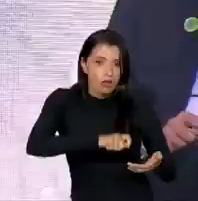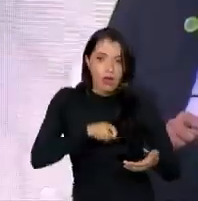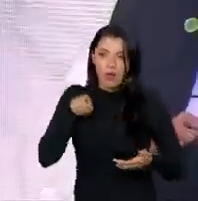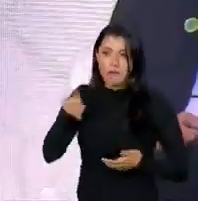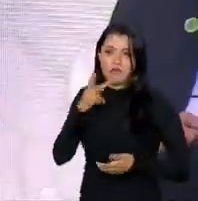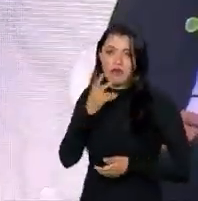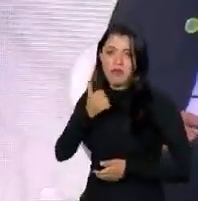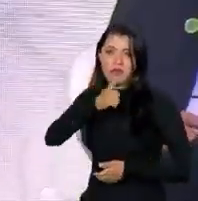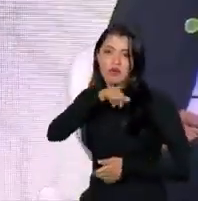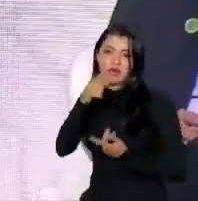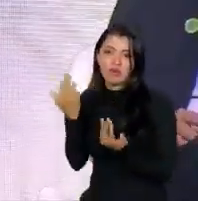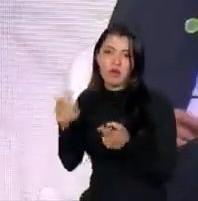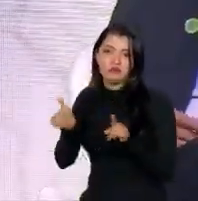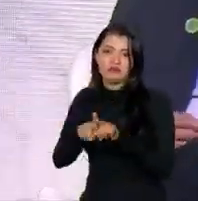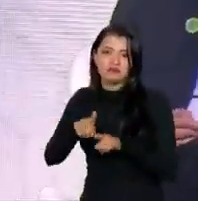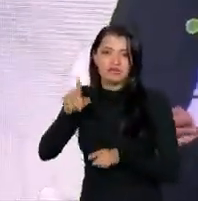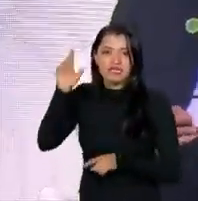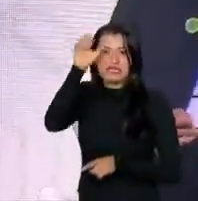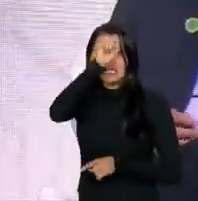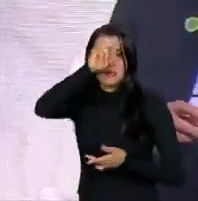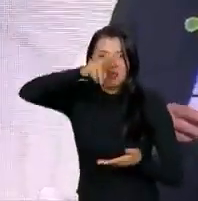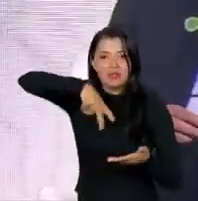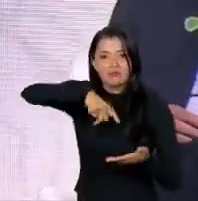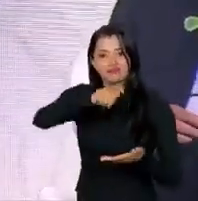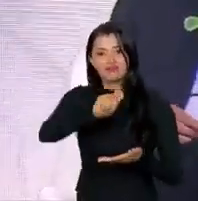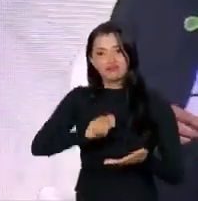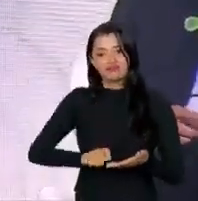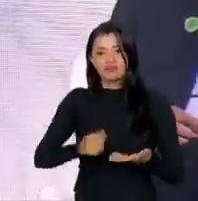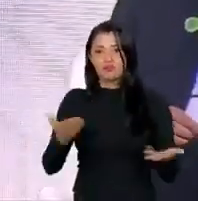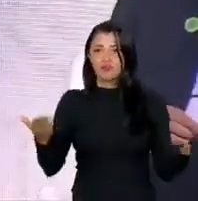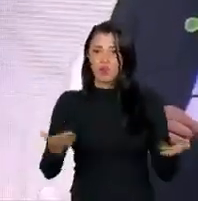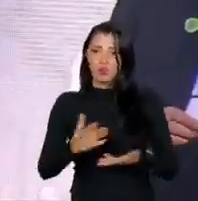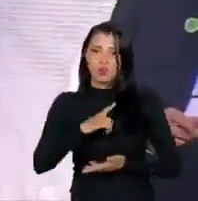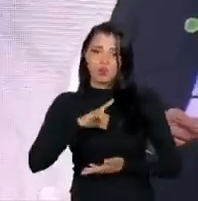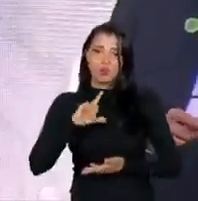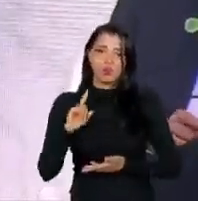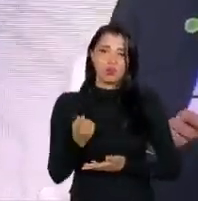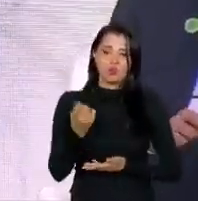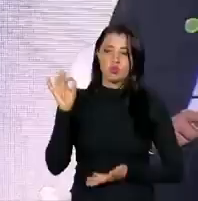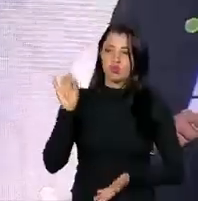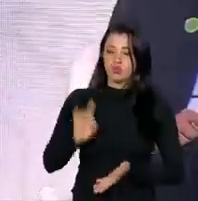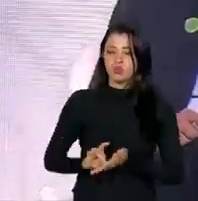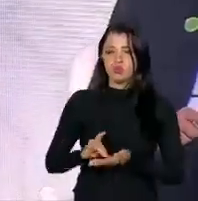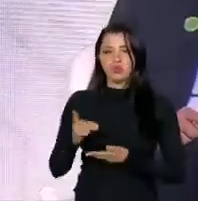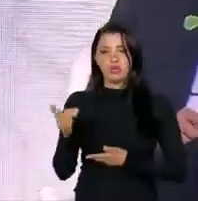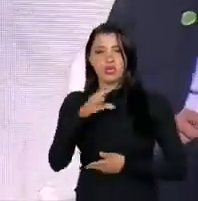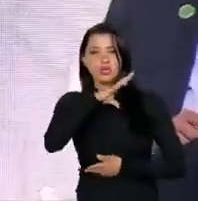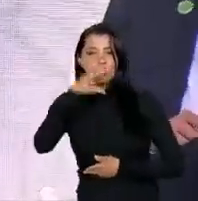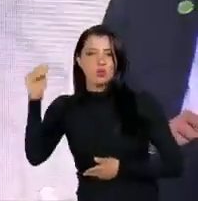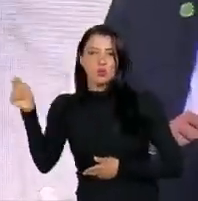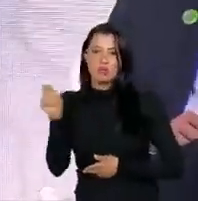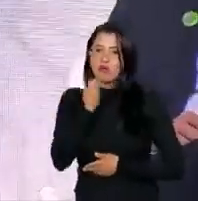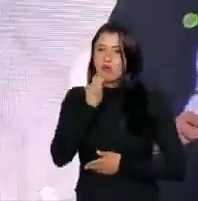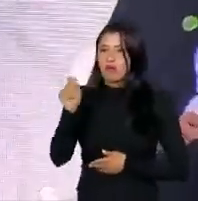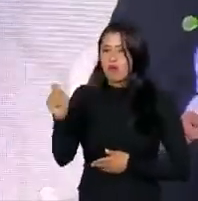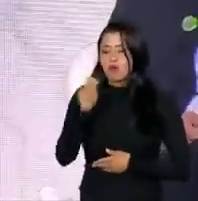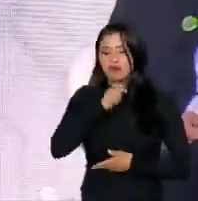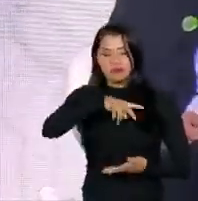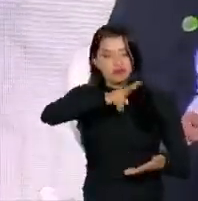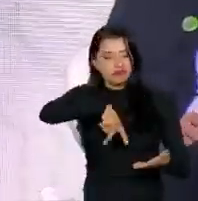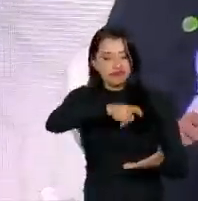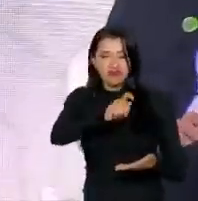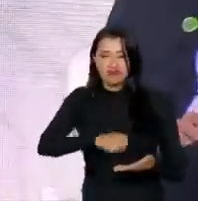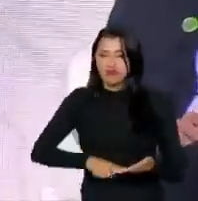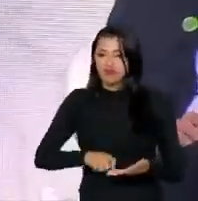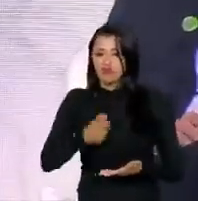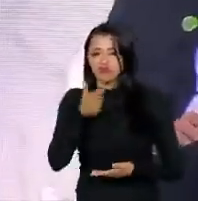também seja alfabetizado. E nós temos hoje uma realidade de muitos adultos que ainda não estão alfabetizados no nosso país. Então